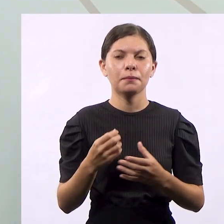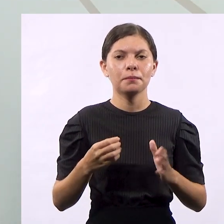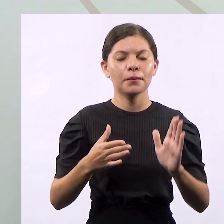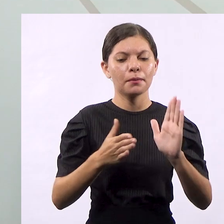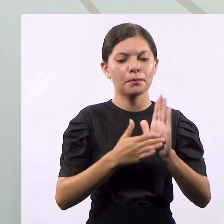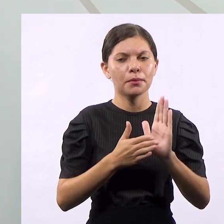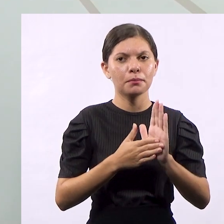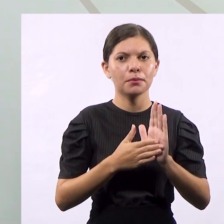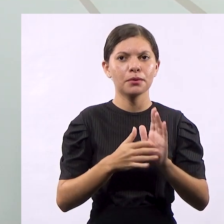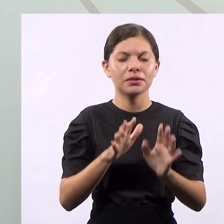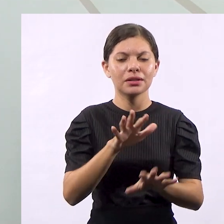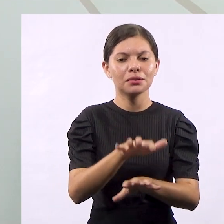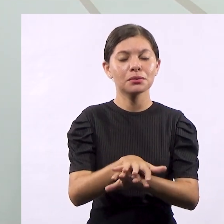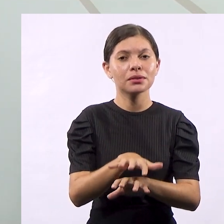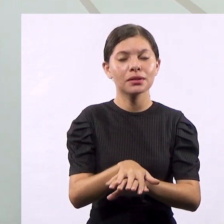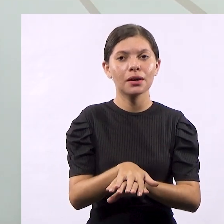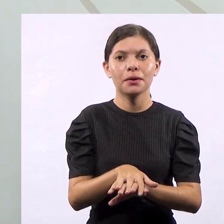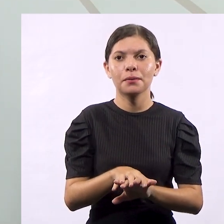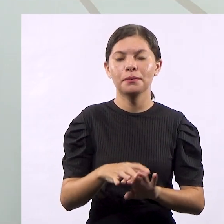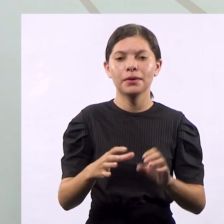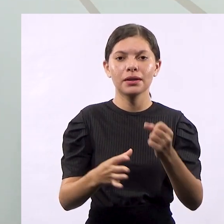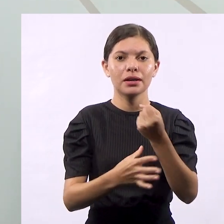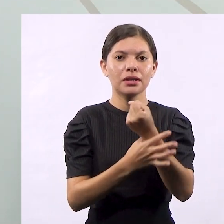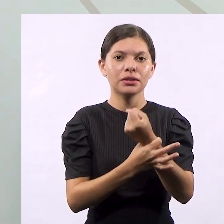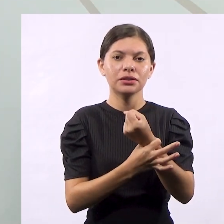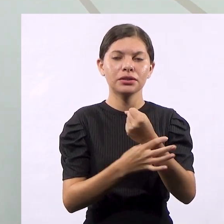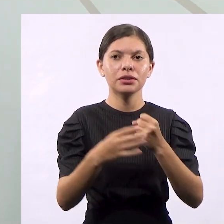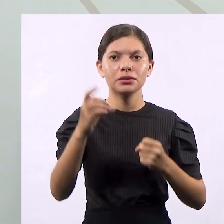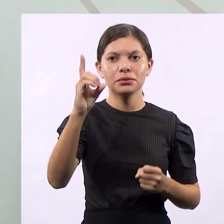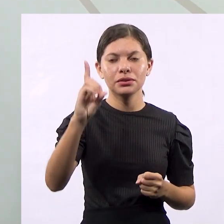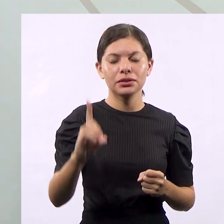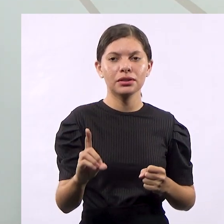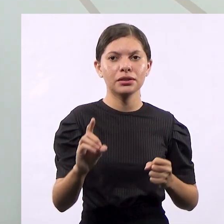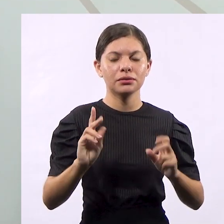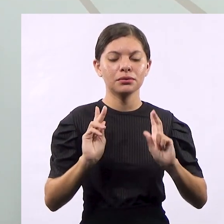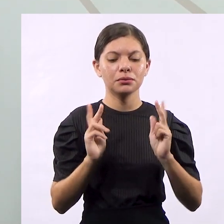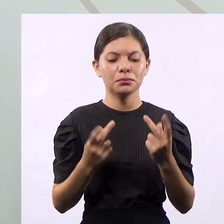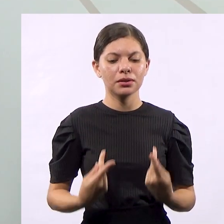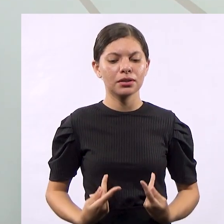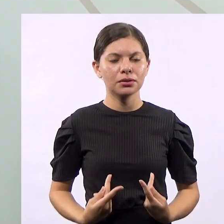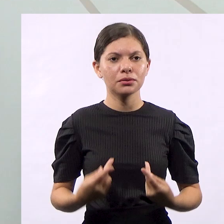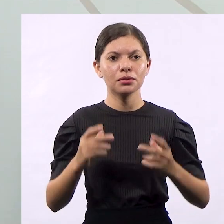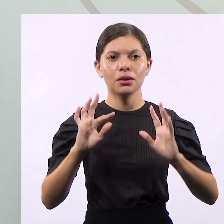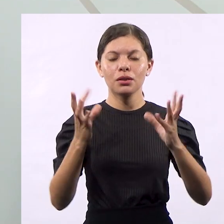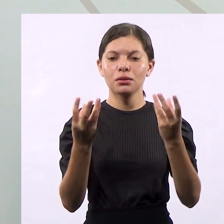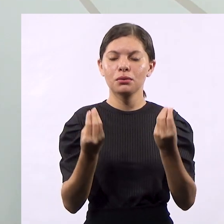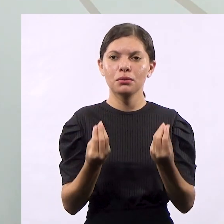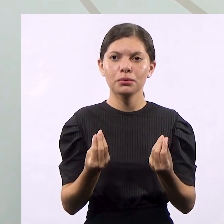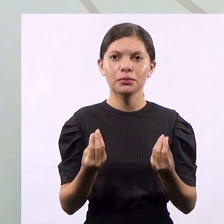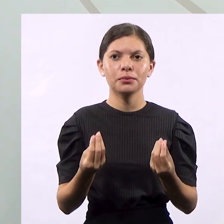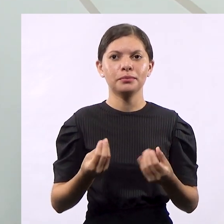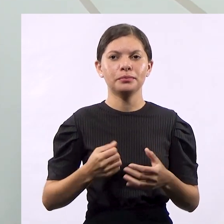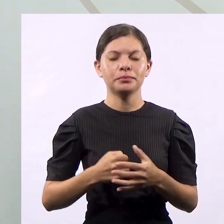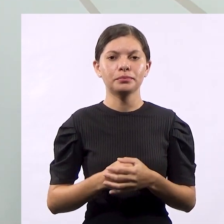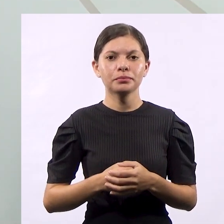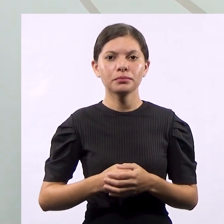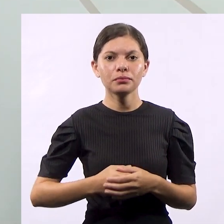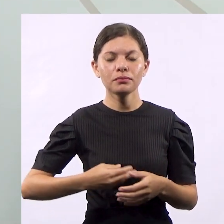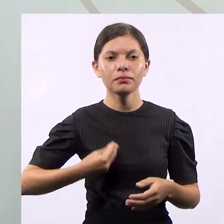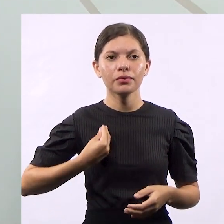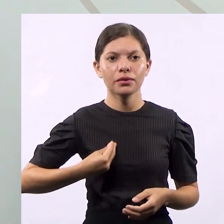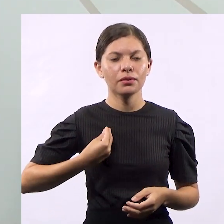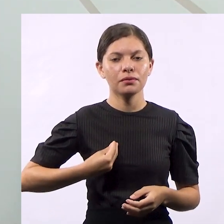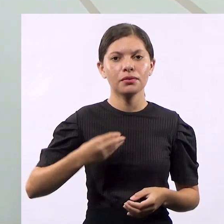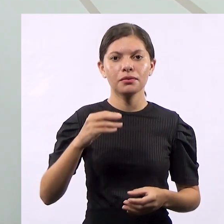interculturalidade, da proposta mesmo até da inclusão, da garantia dos direitos humanos, toda essa temática ela